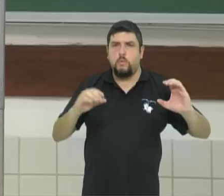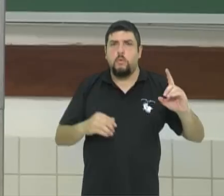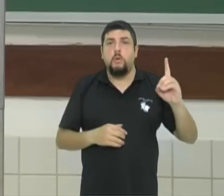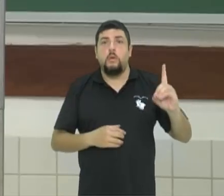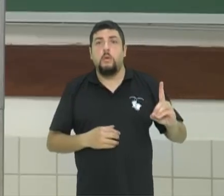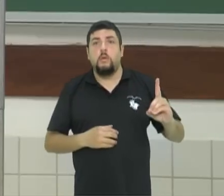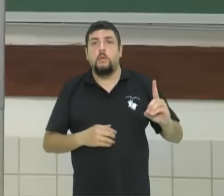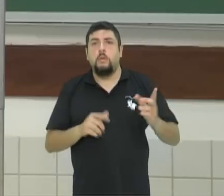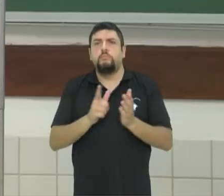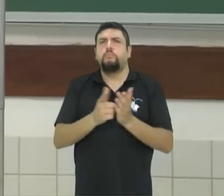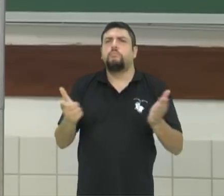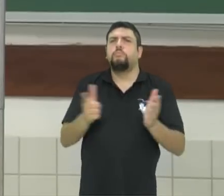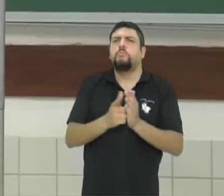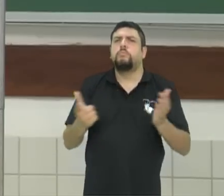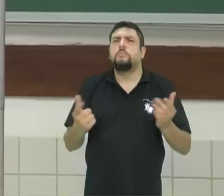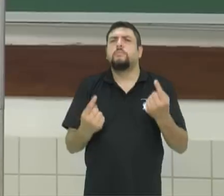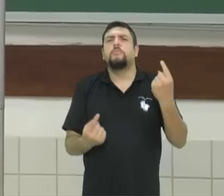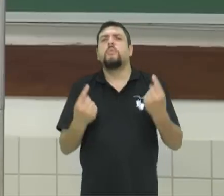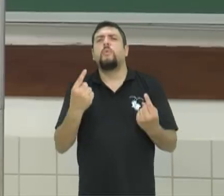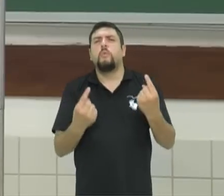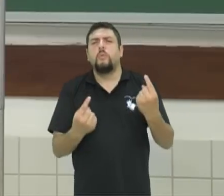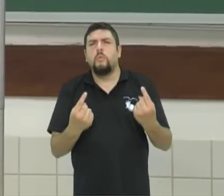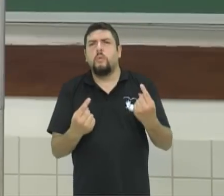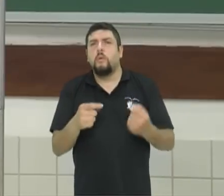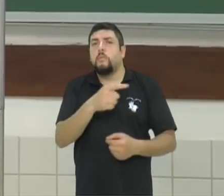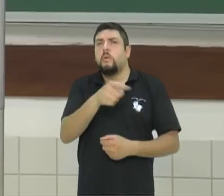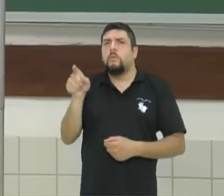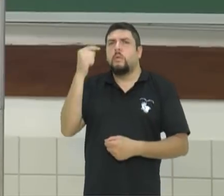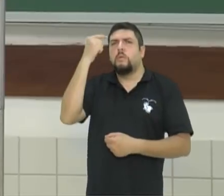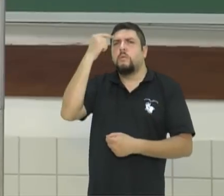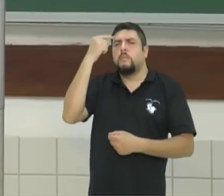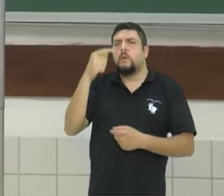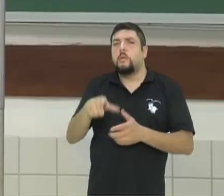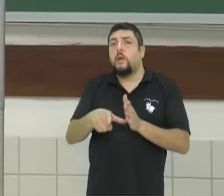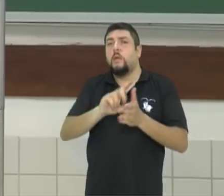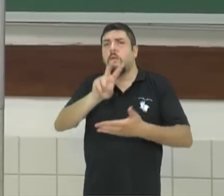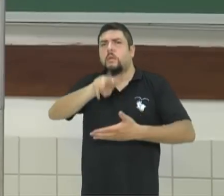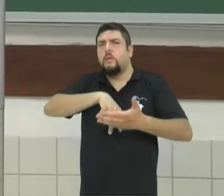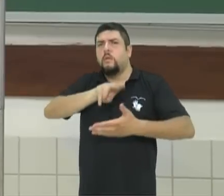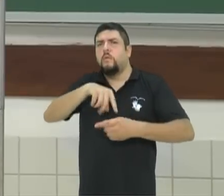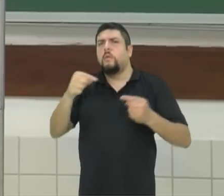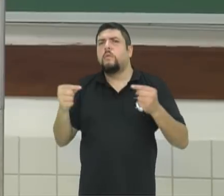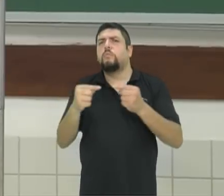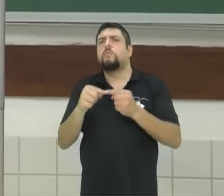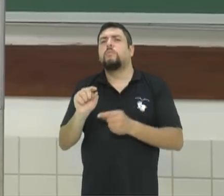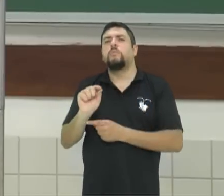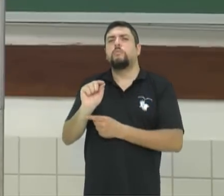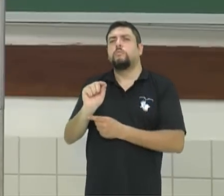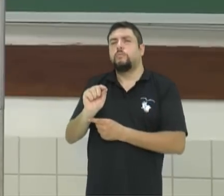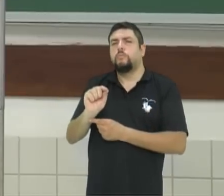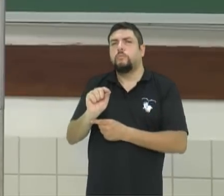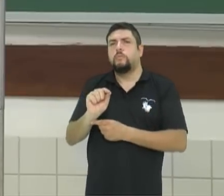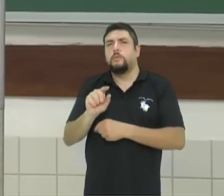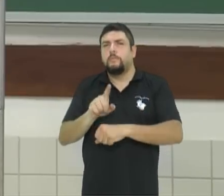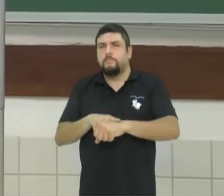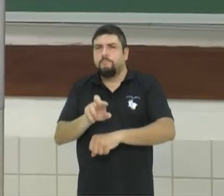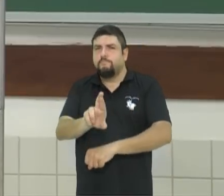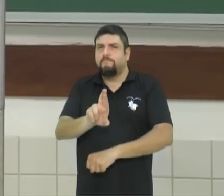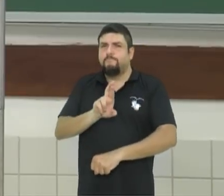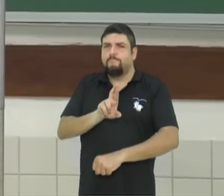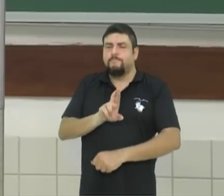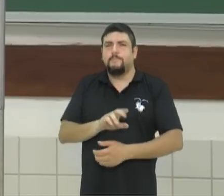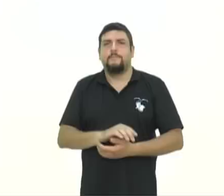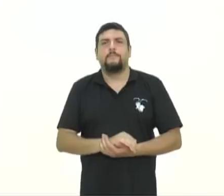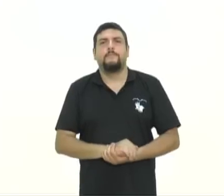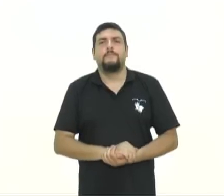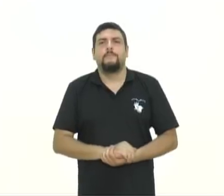informativo. Um tempo para vocês pensarem aí a predominância do gênero discursivo nos textos que nós lemos e assinalar uma das